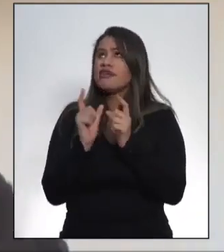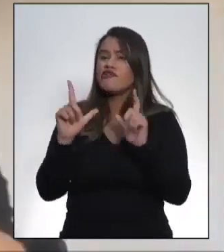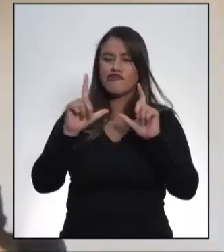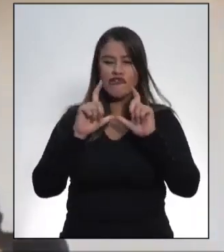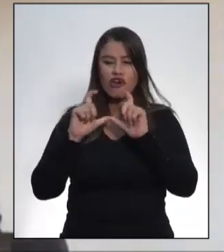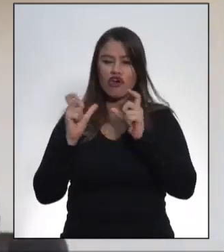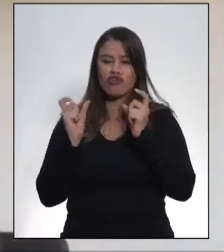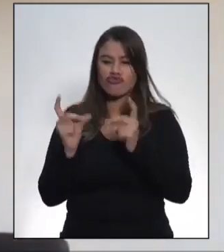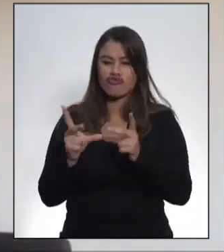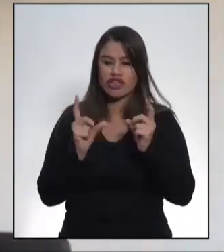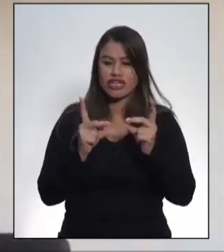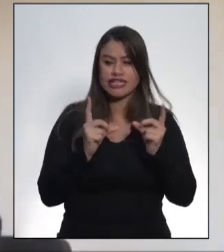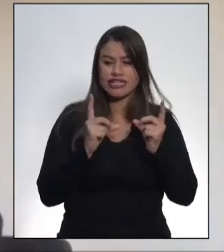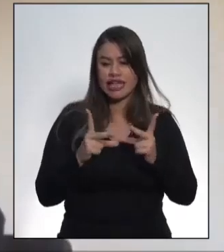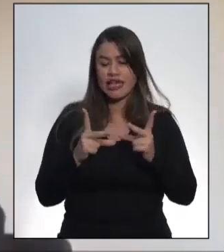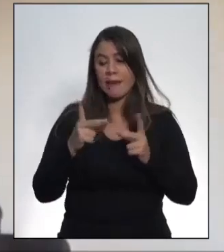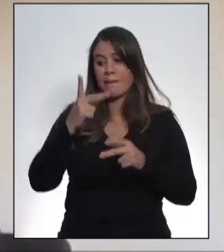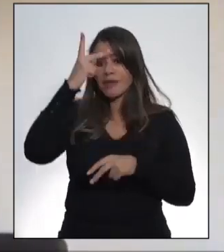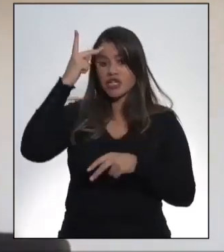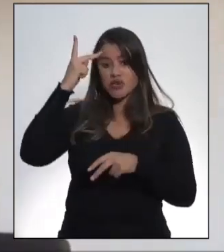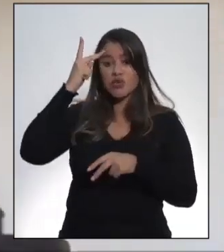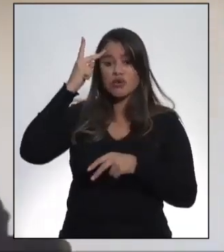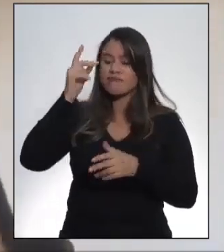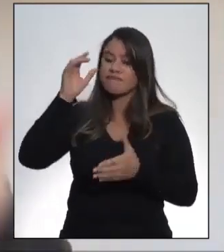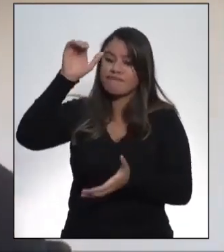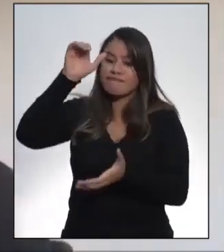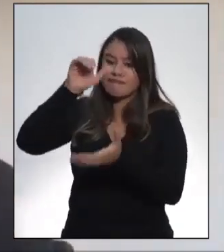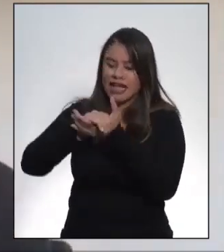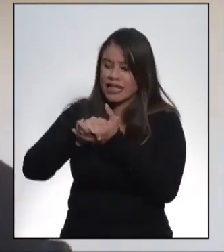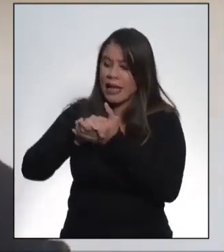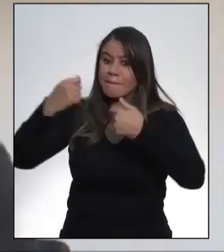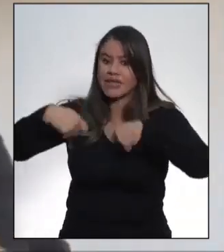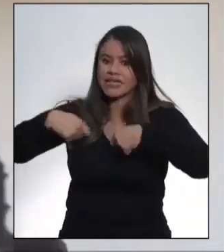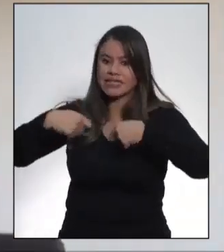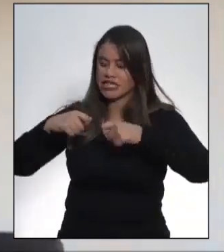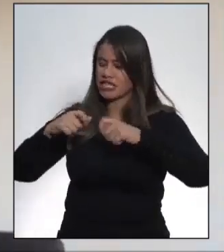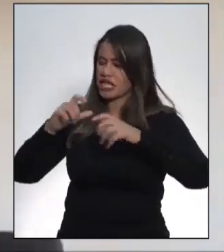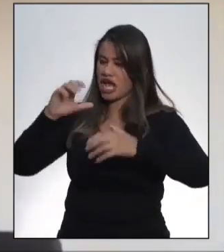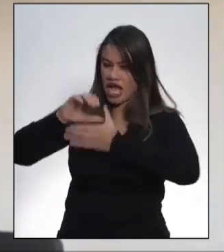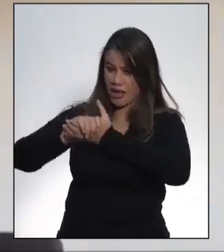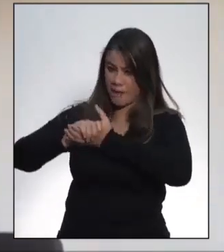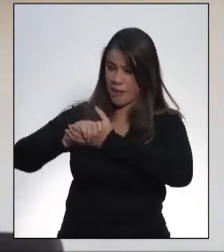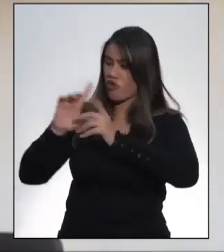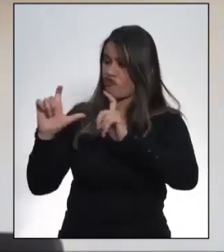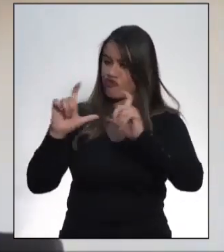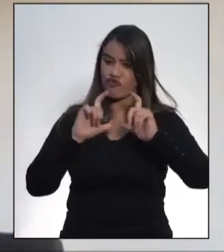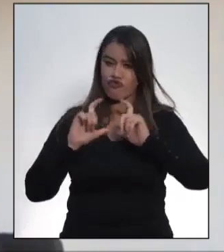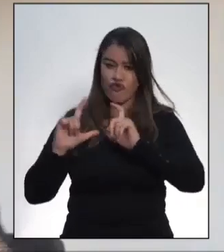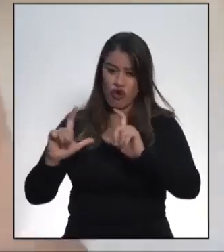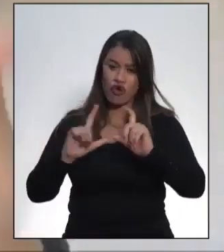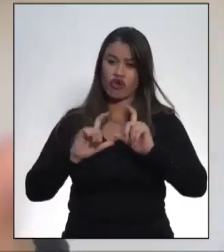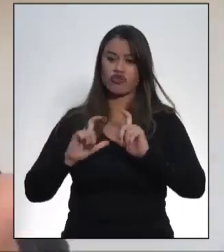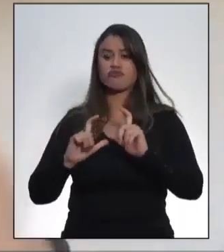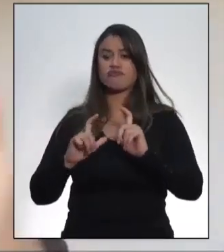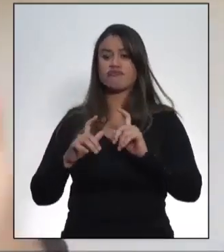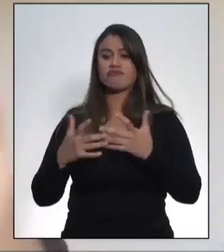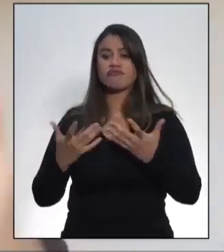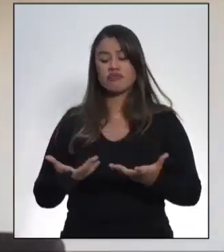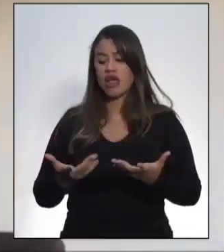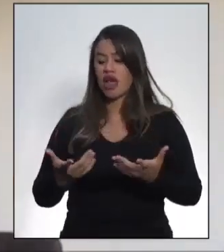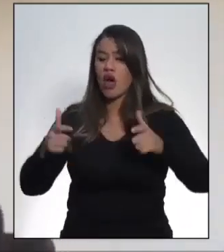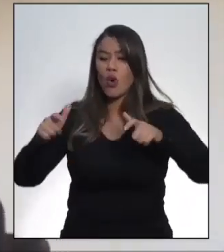para casais que estão casando e vão contratar um fotógrafo para fotografar esse casamento. Onde?